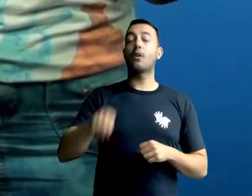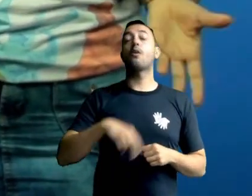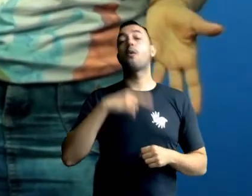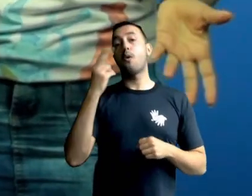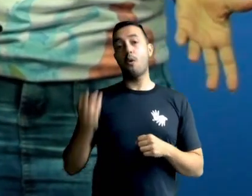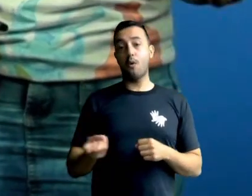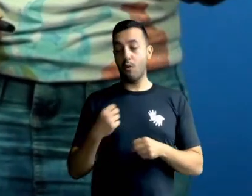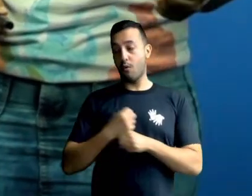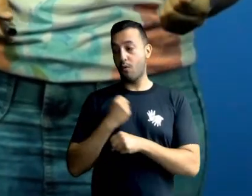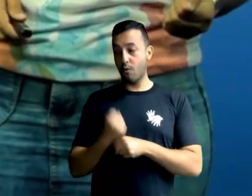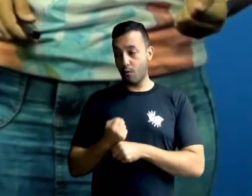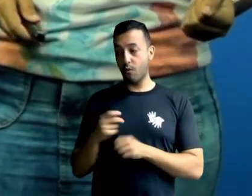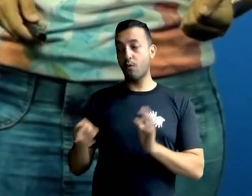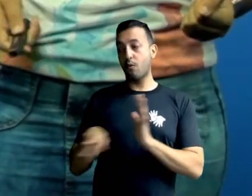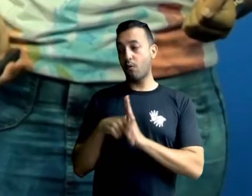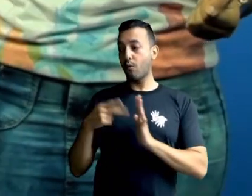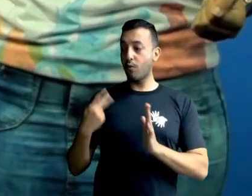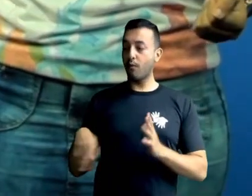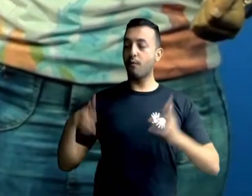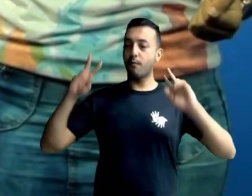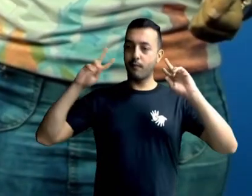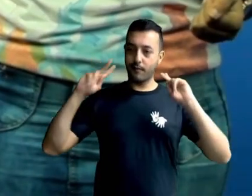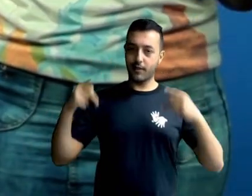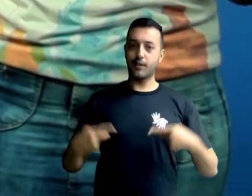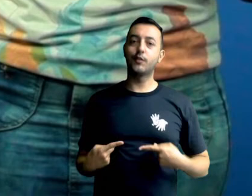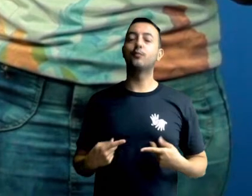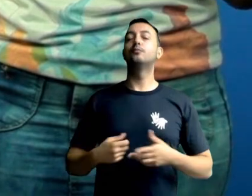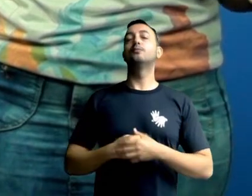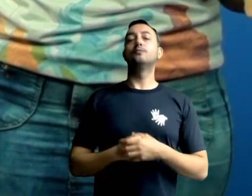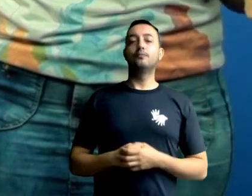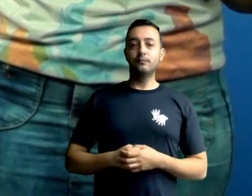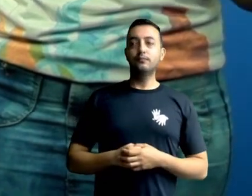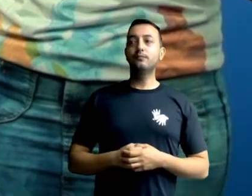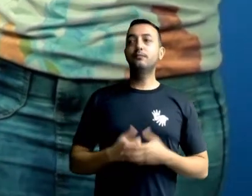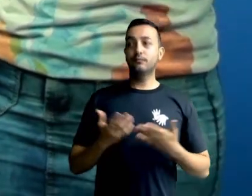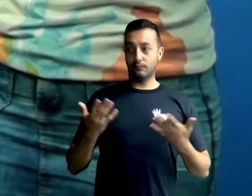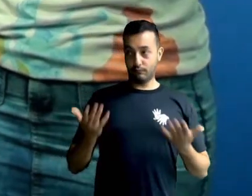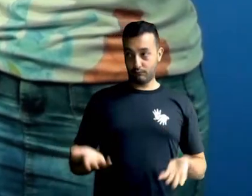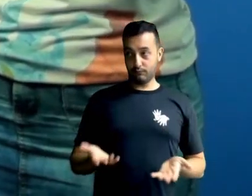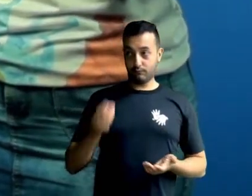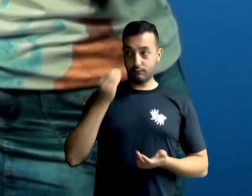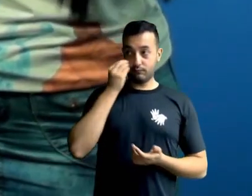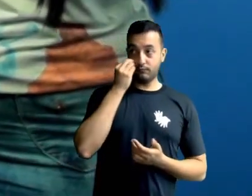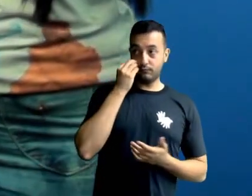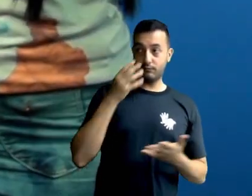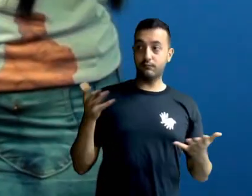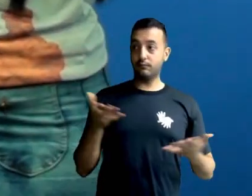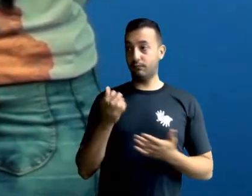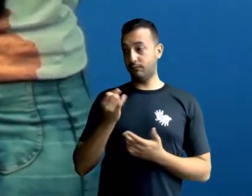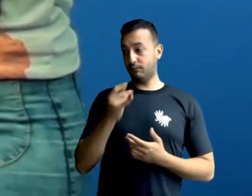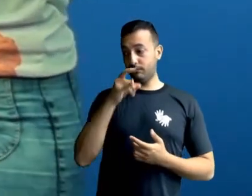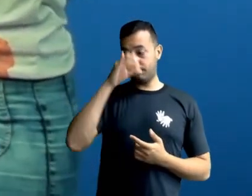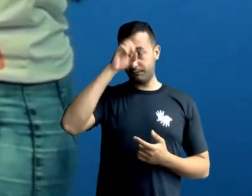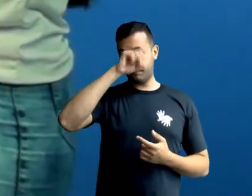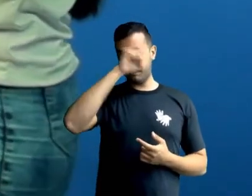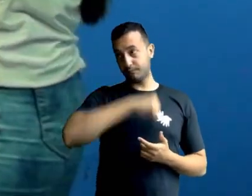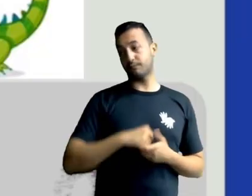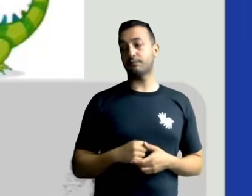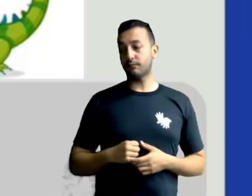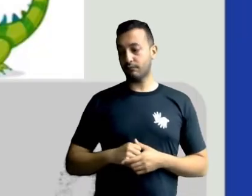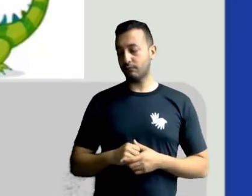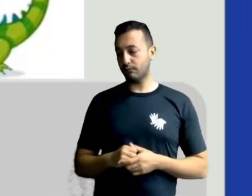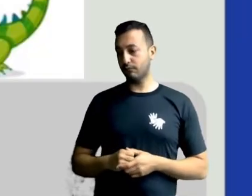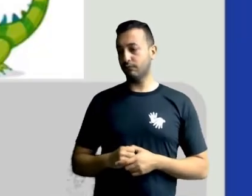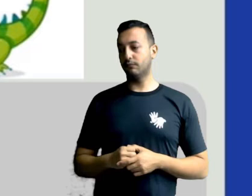animais ou construídos pelo próprio ser humano. Então, quero ver agora se você aprendeu. Vamos lá?